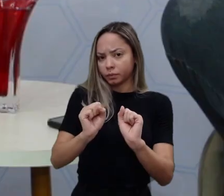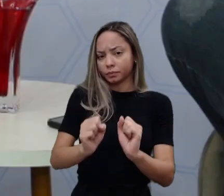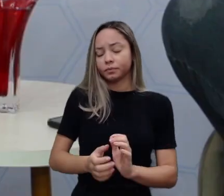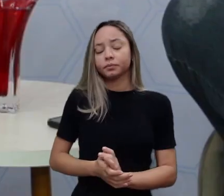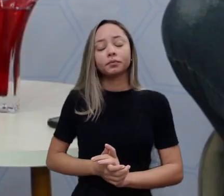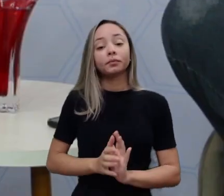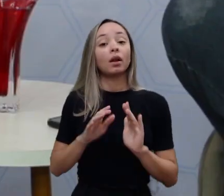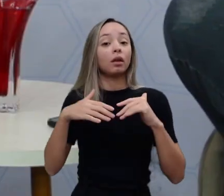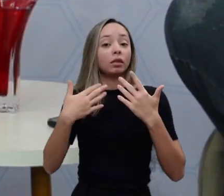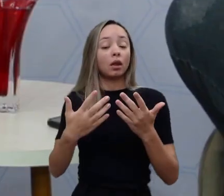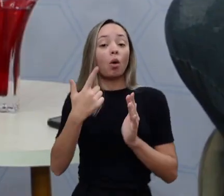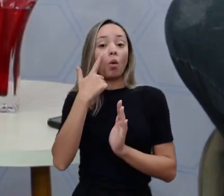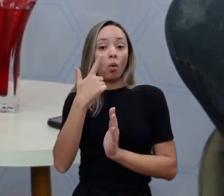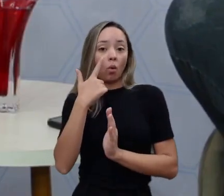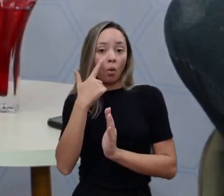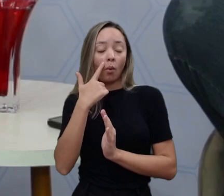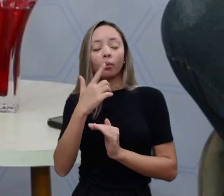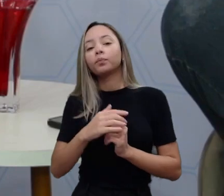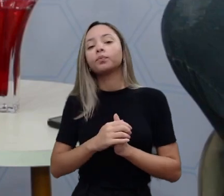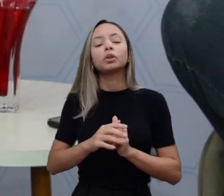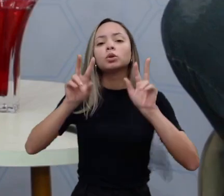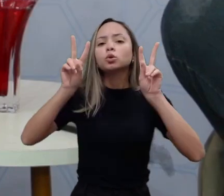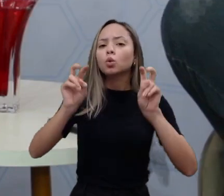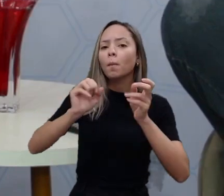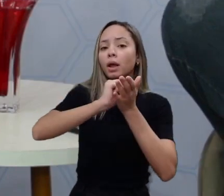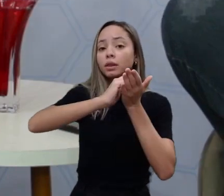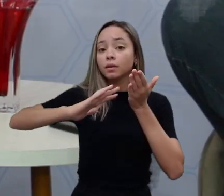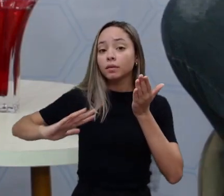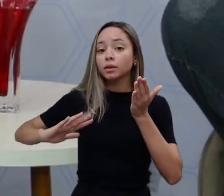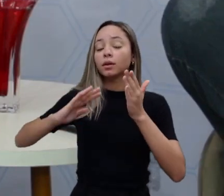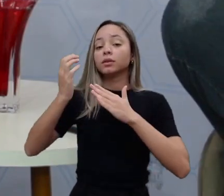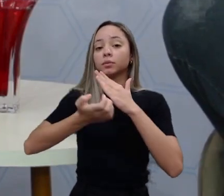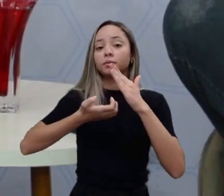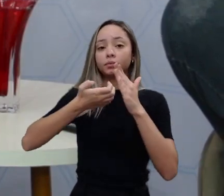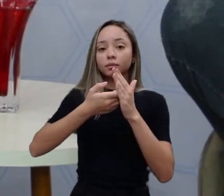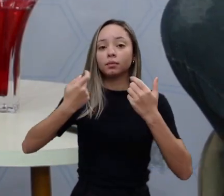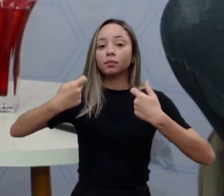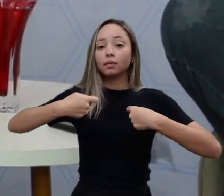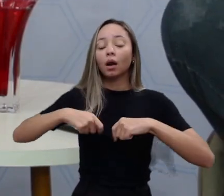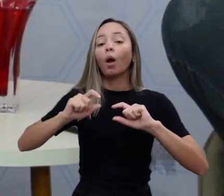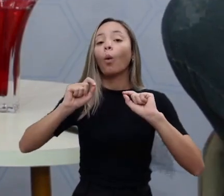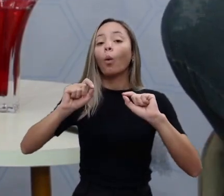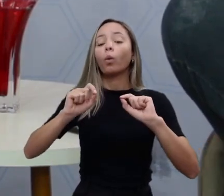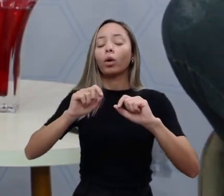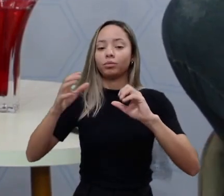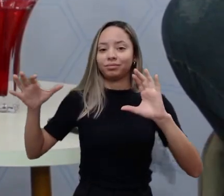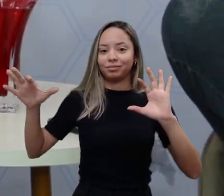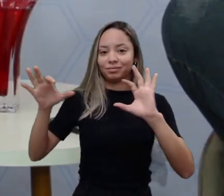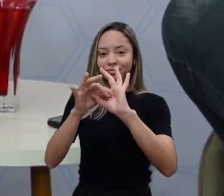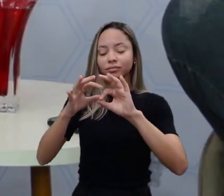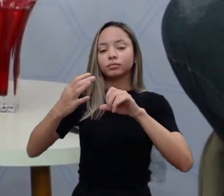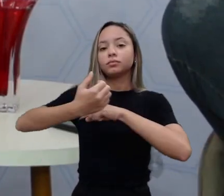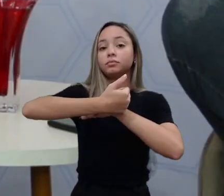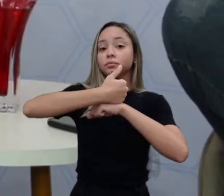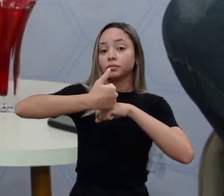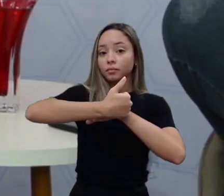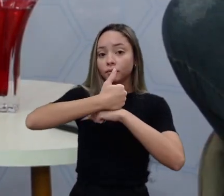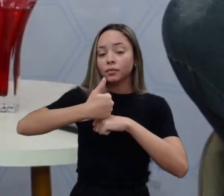principal elemento para as atividades empresariais seria o profissionalismo. Mas aí ele vem seguido com a